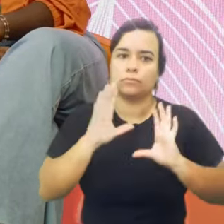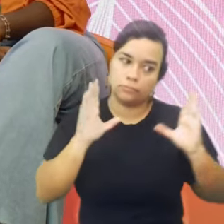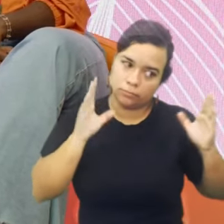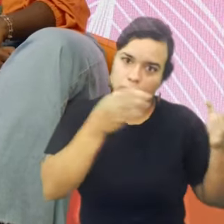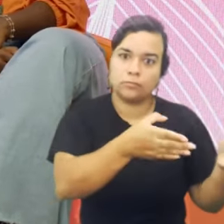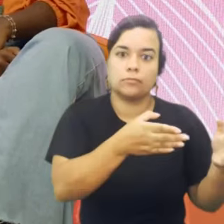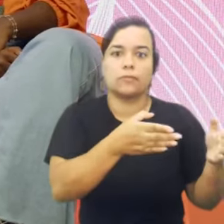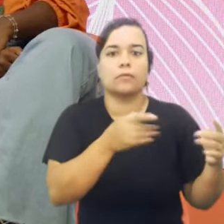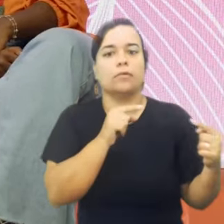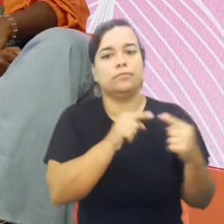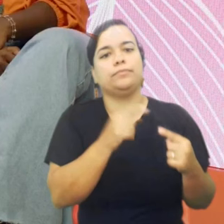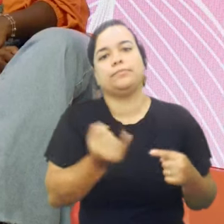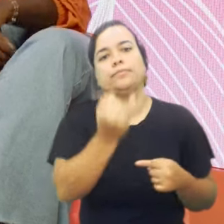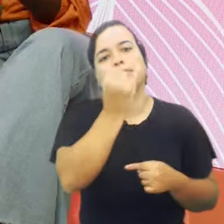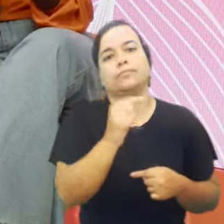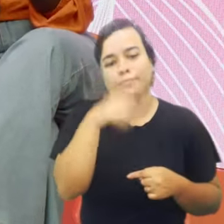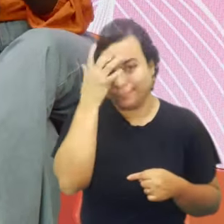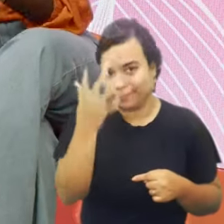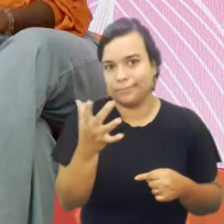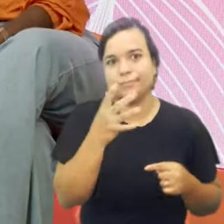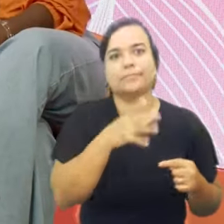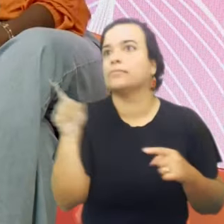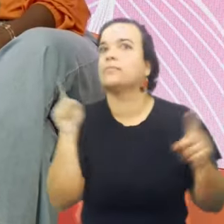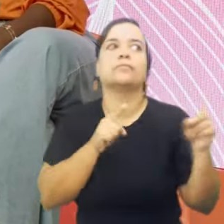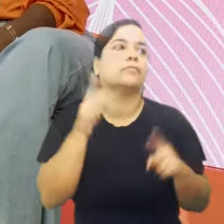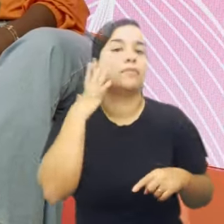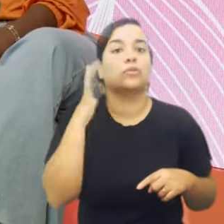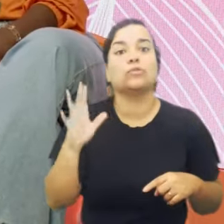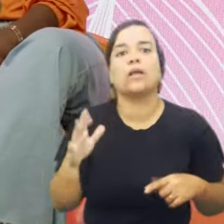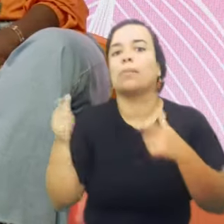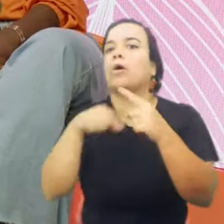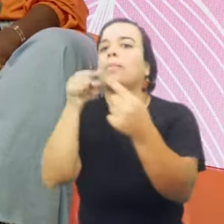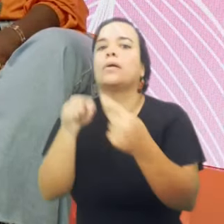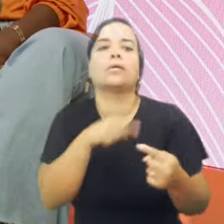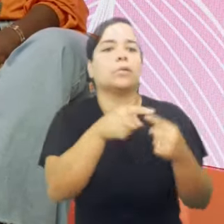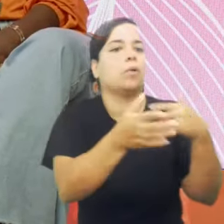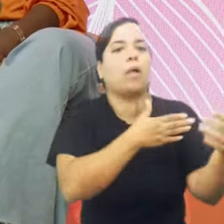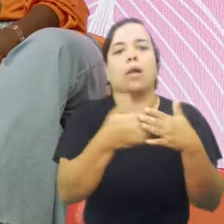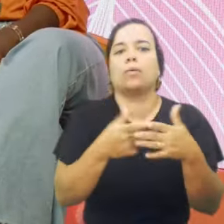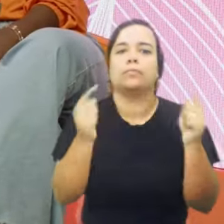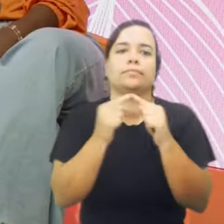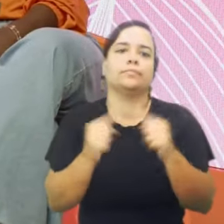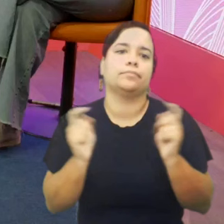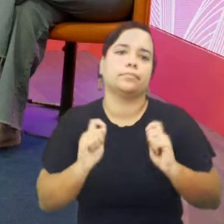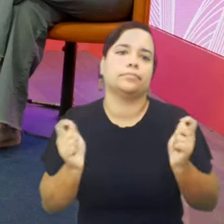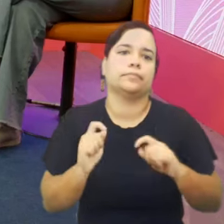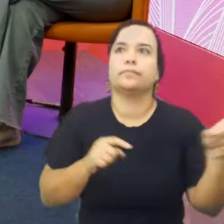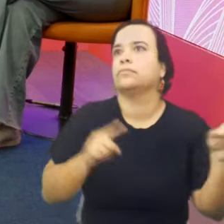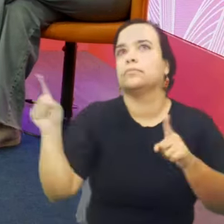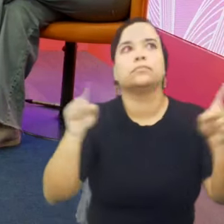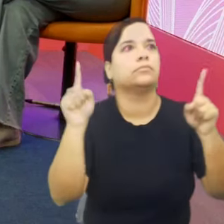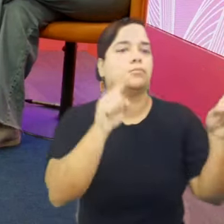rota quando você não tem... Quem não sabe onde quer ir, qualquer caminho serve. Exatamente. Alice. Não foi o coelho que